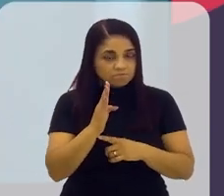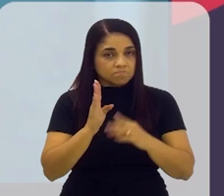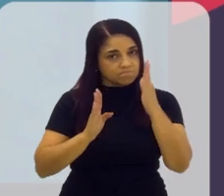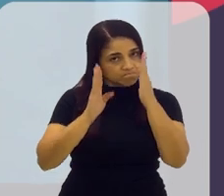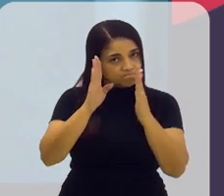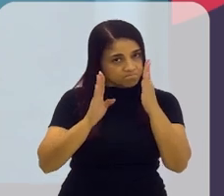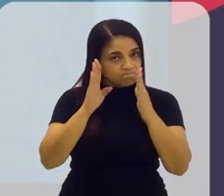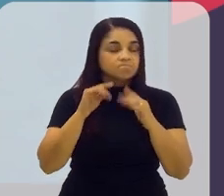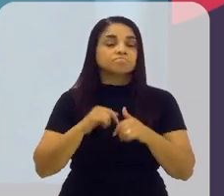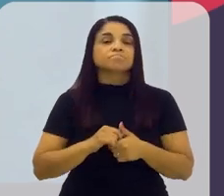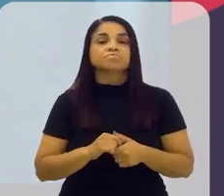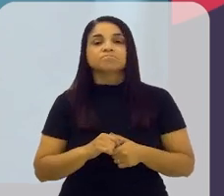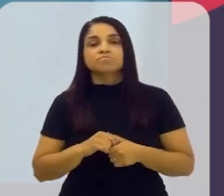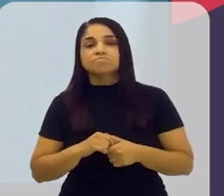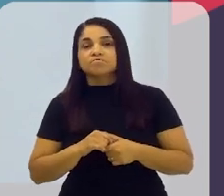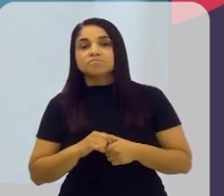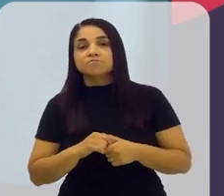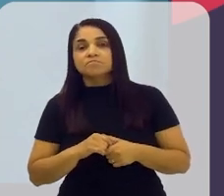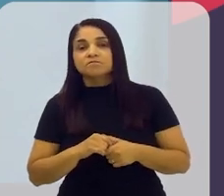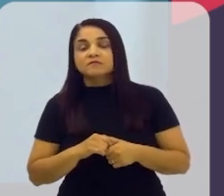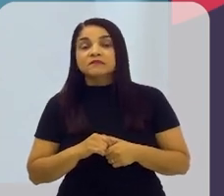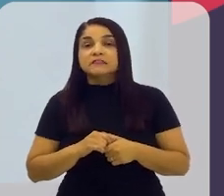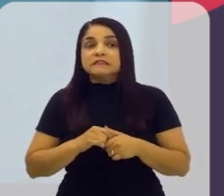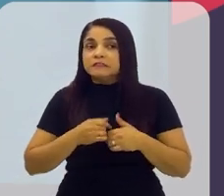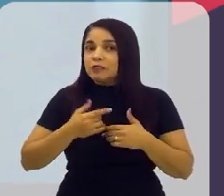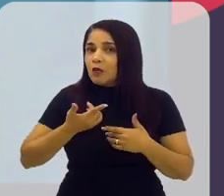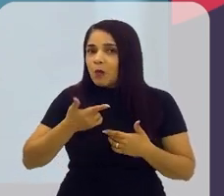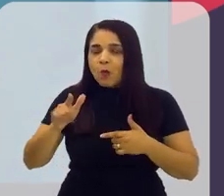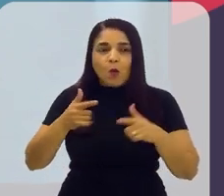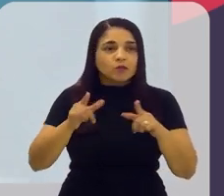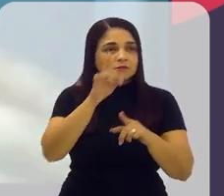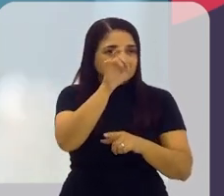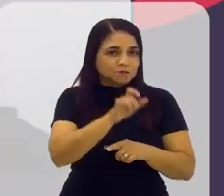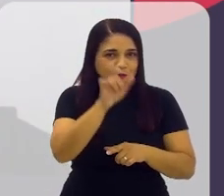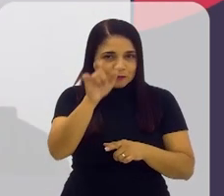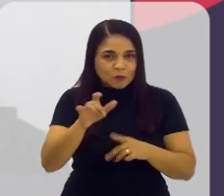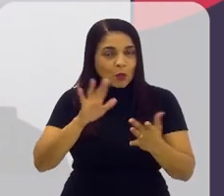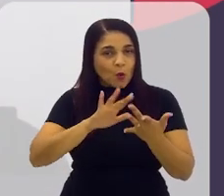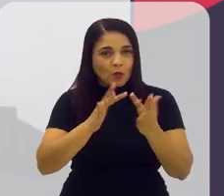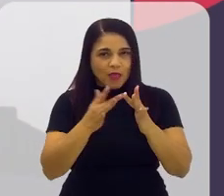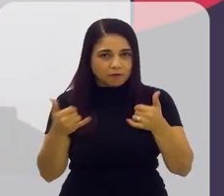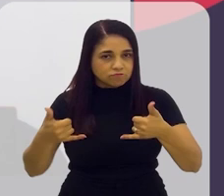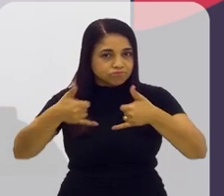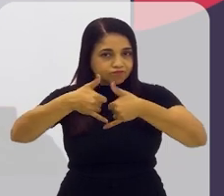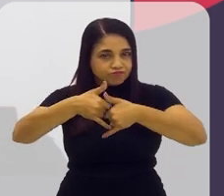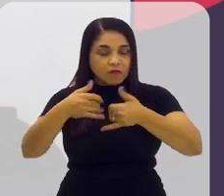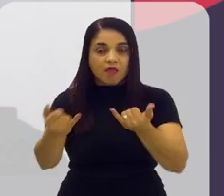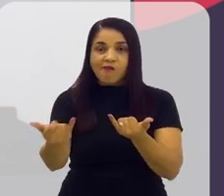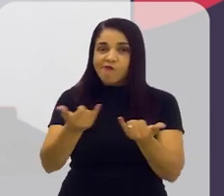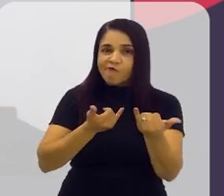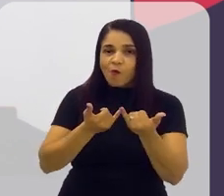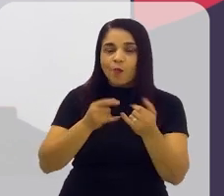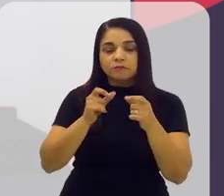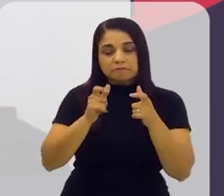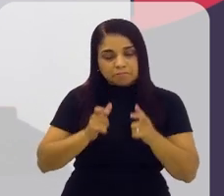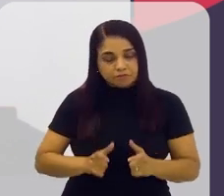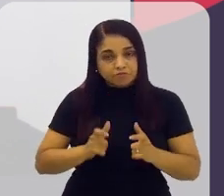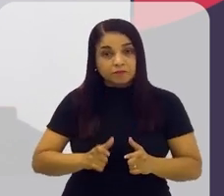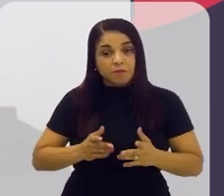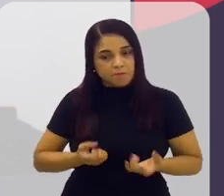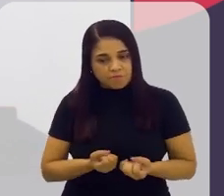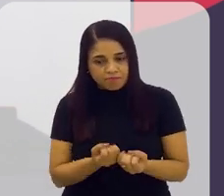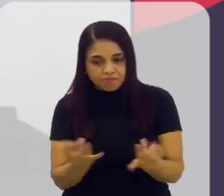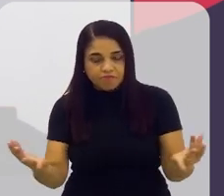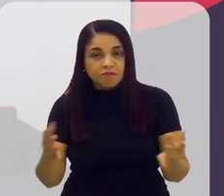do trecho da Avenida Brasil também. E por aí vai. Outras pessoas estão entrando em contato com a gente, estão informando a